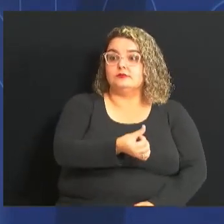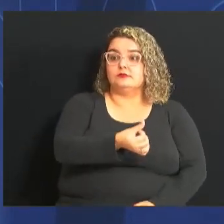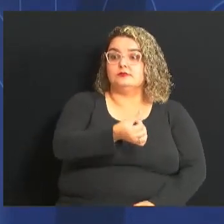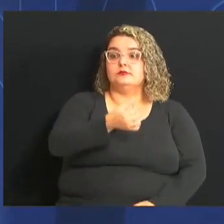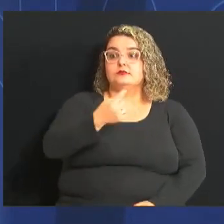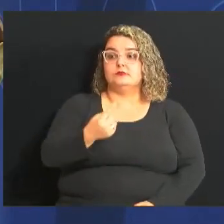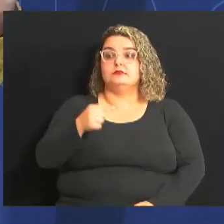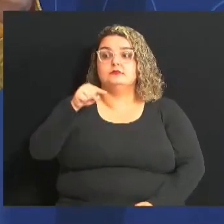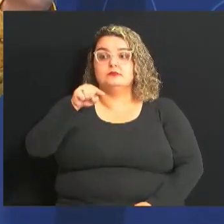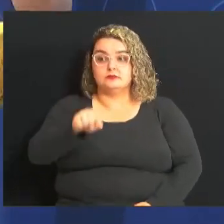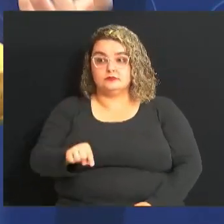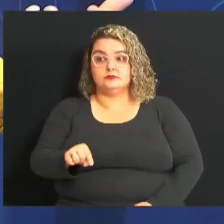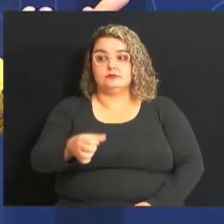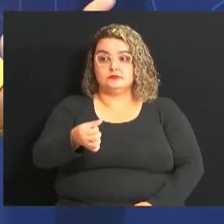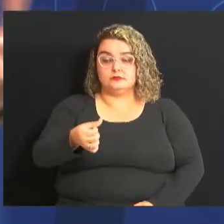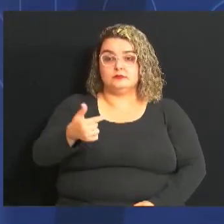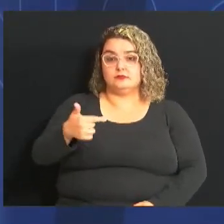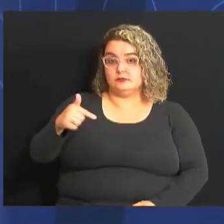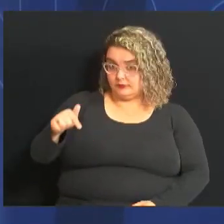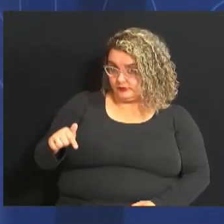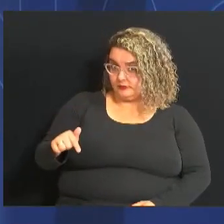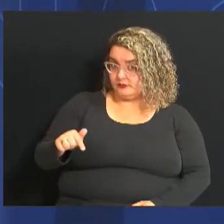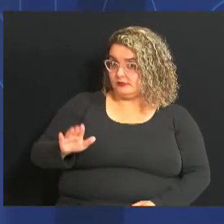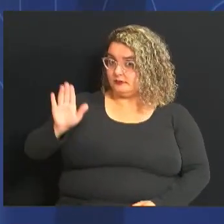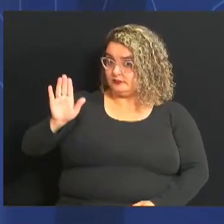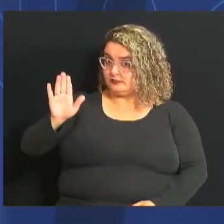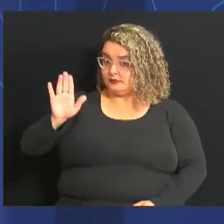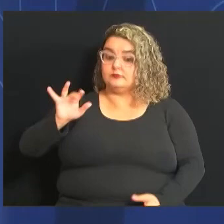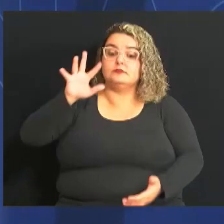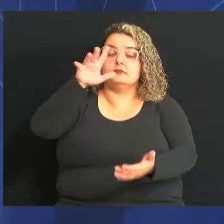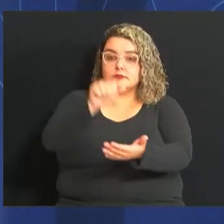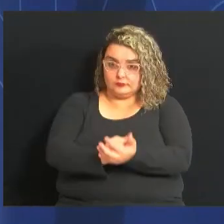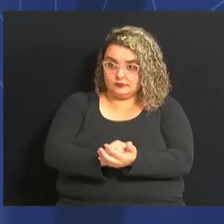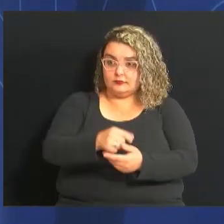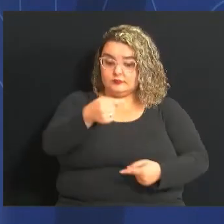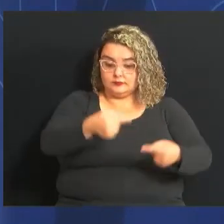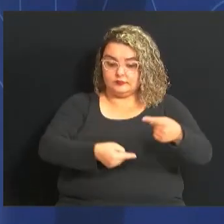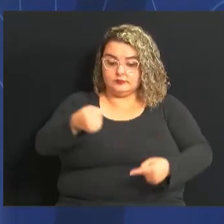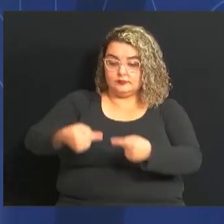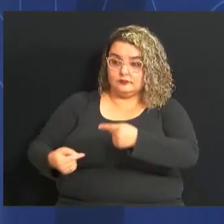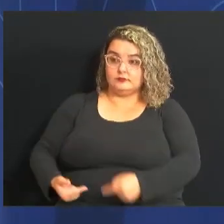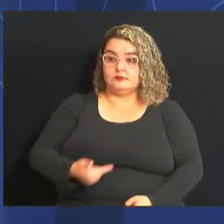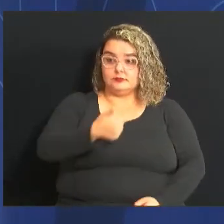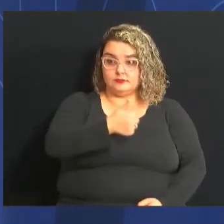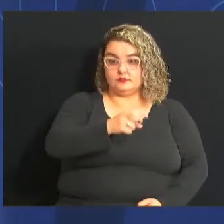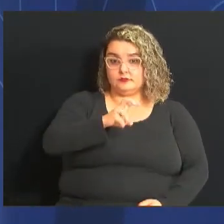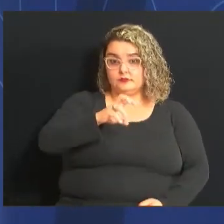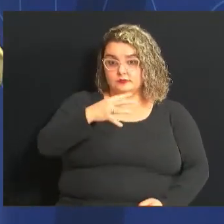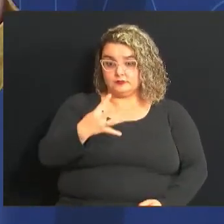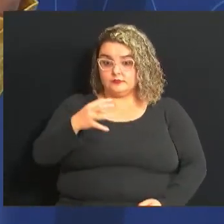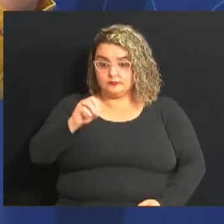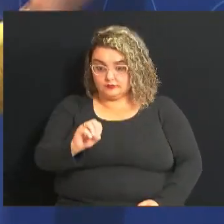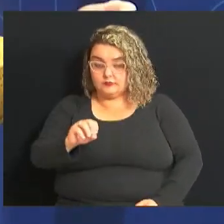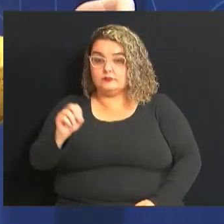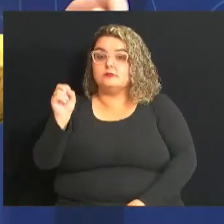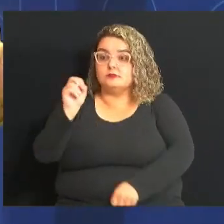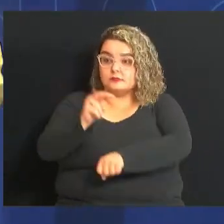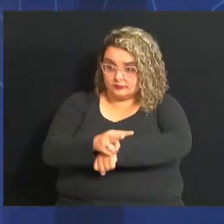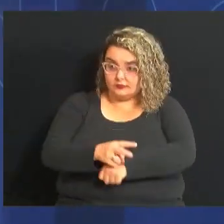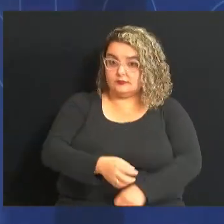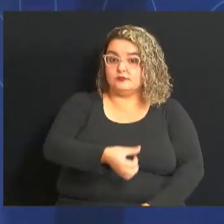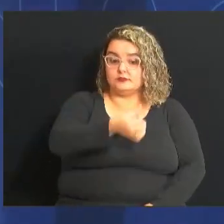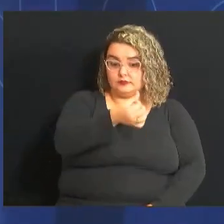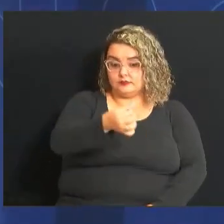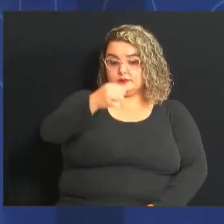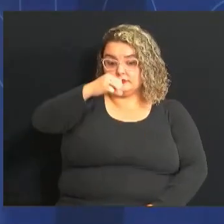61.627 candidatos que se inscreveram e vão concorrer a 2.540 vagas em